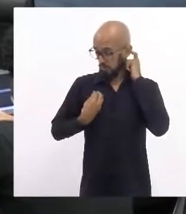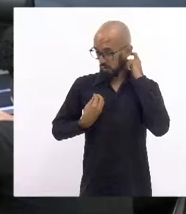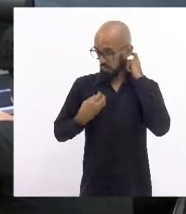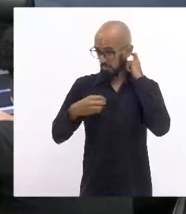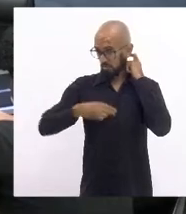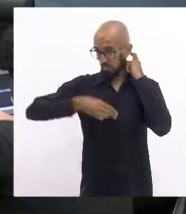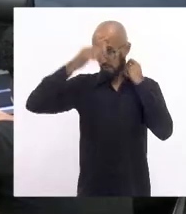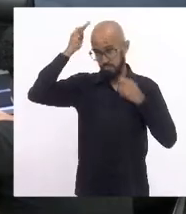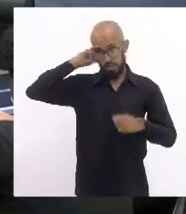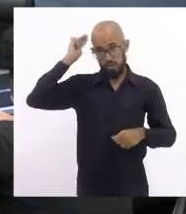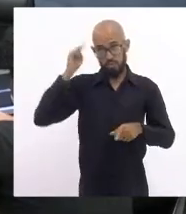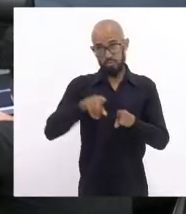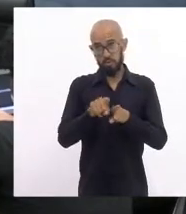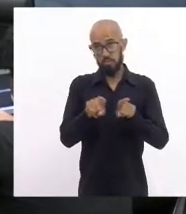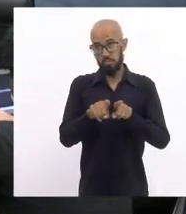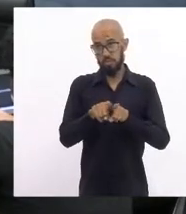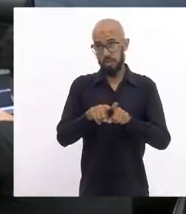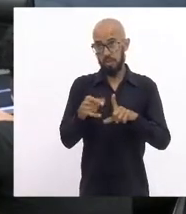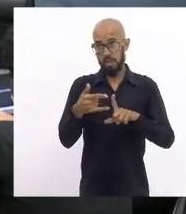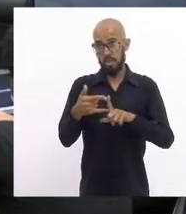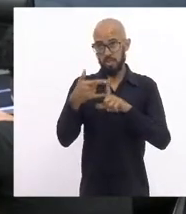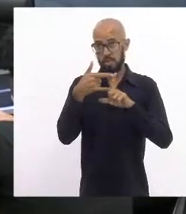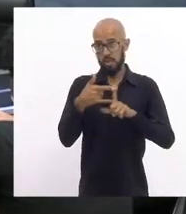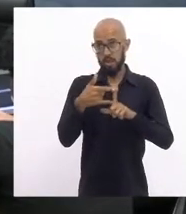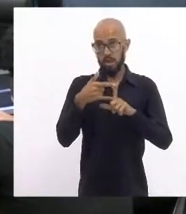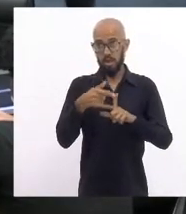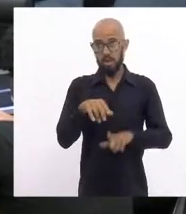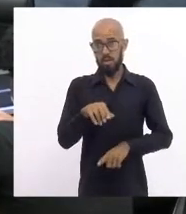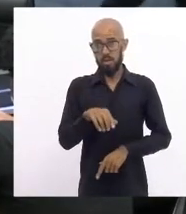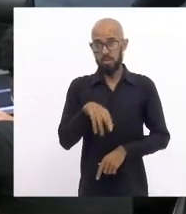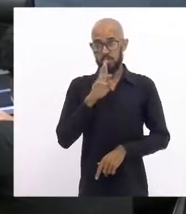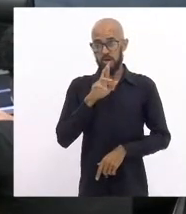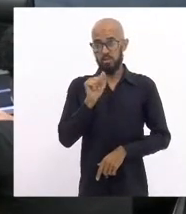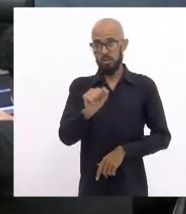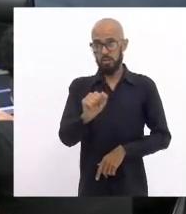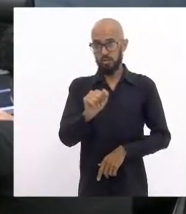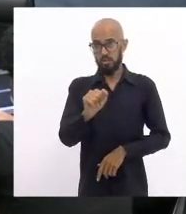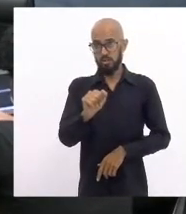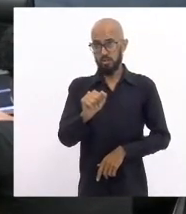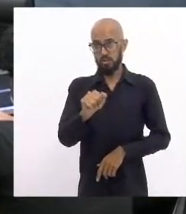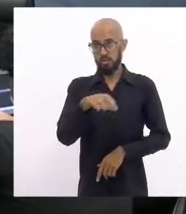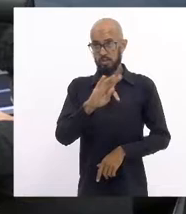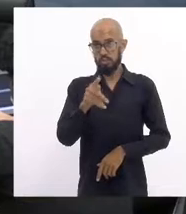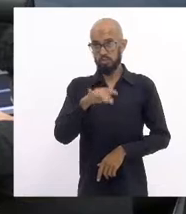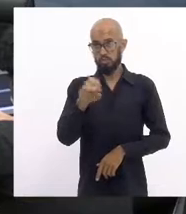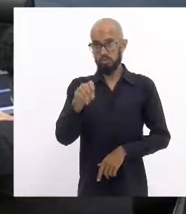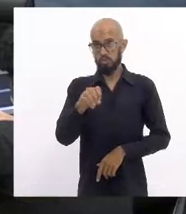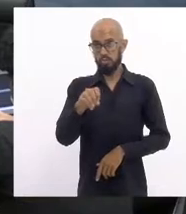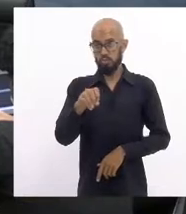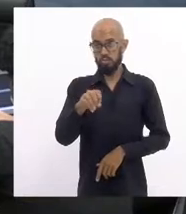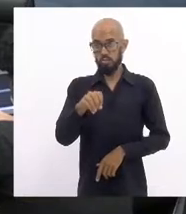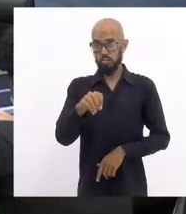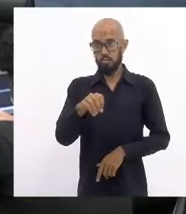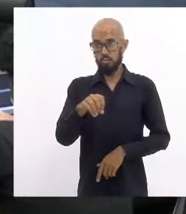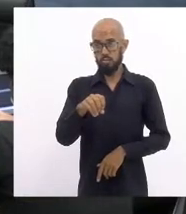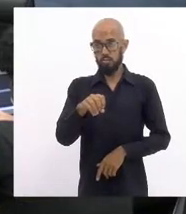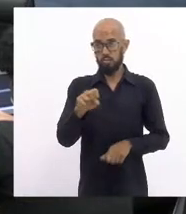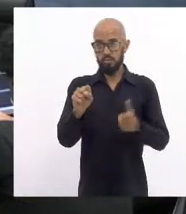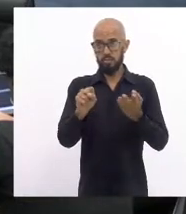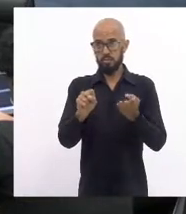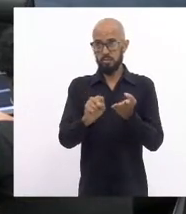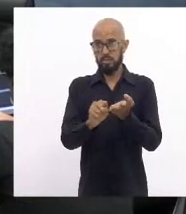Márcio Pacheco na tela. Rodrigo Amorim. Chico Machado. Mônica Francisco. Samuel